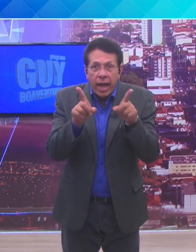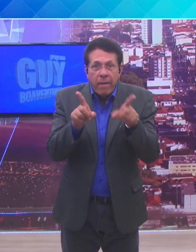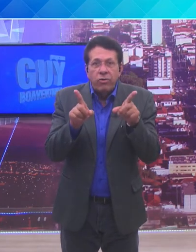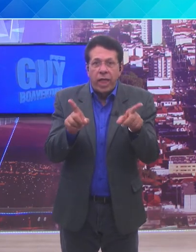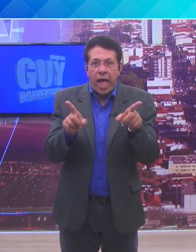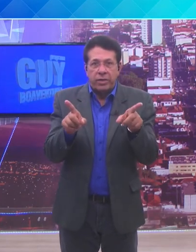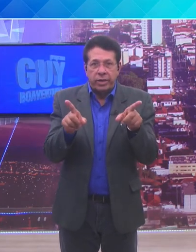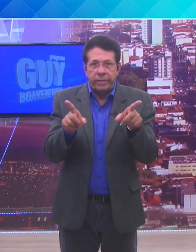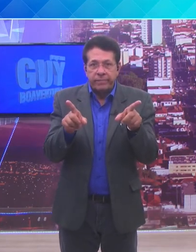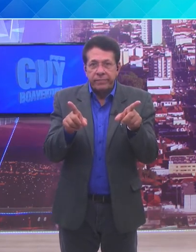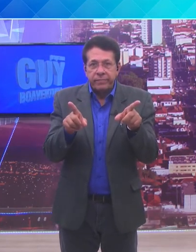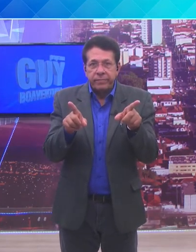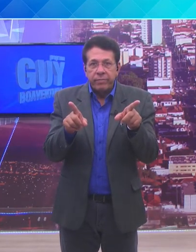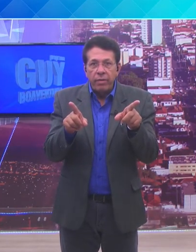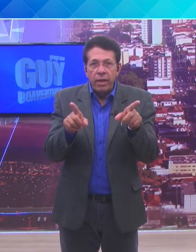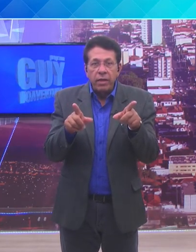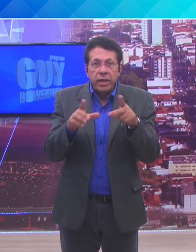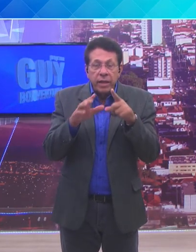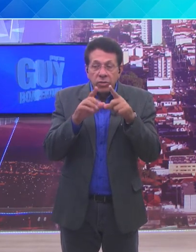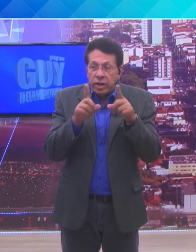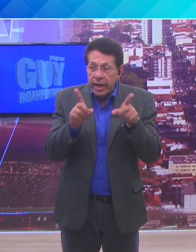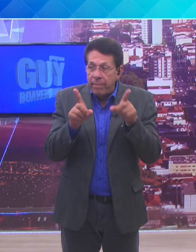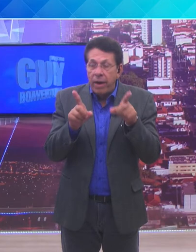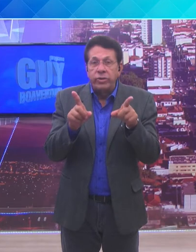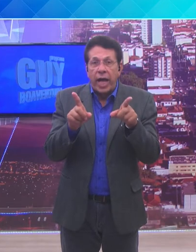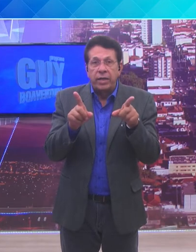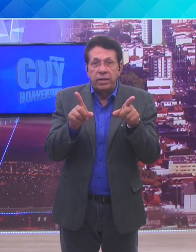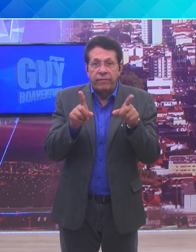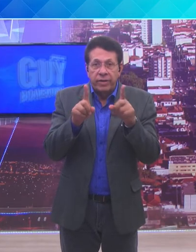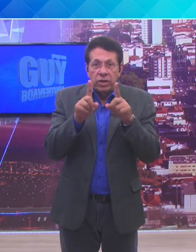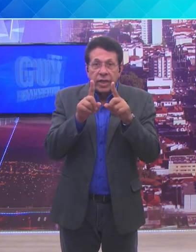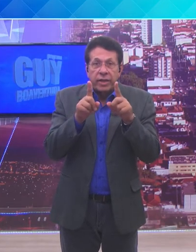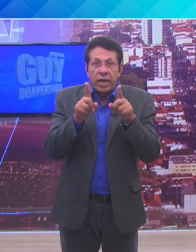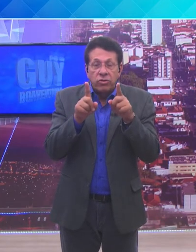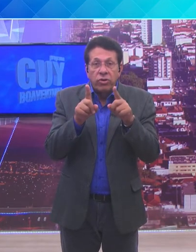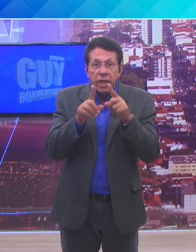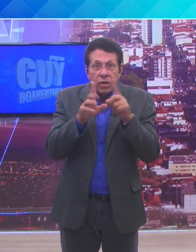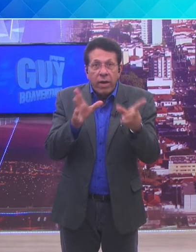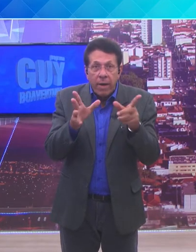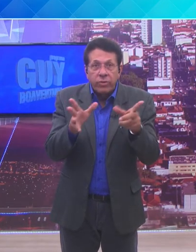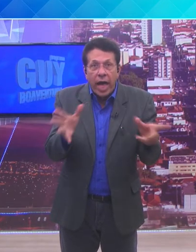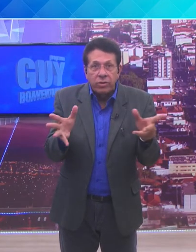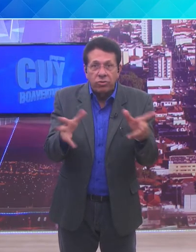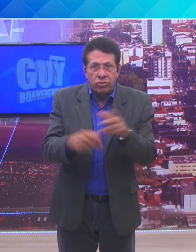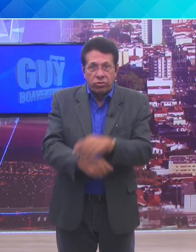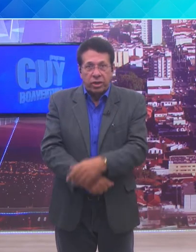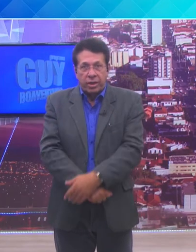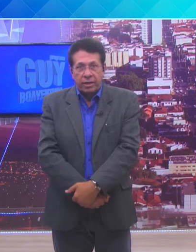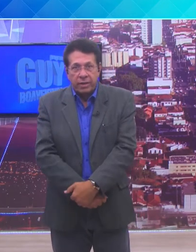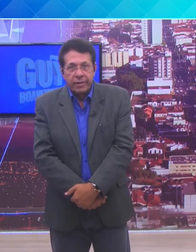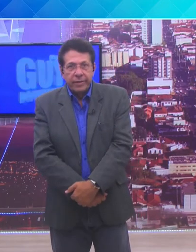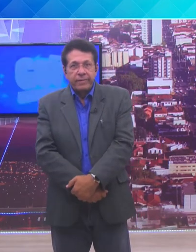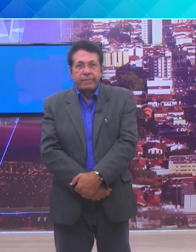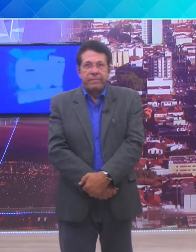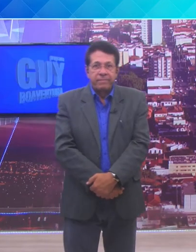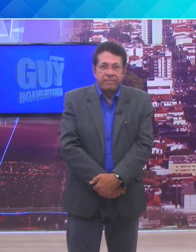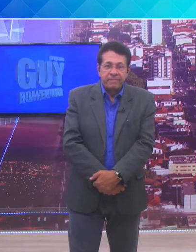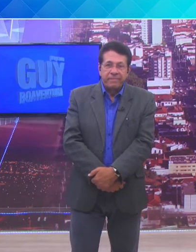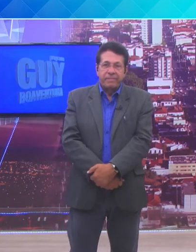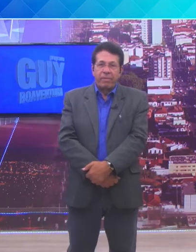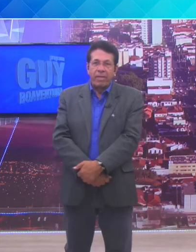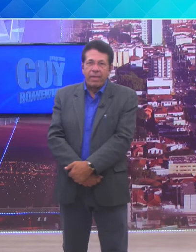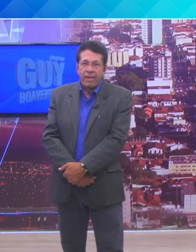só trai maldade. Eu sou boazinha. Você só trai maldade. Vê se você traz coisa que não é maldade com os outros aí.